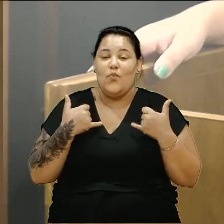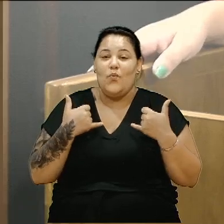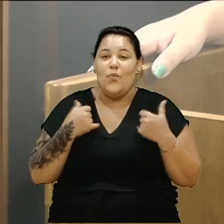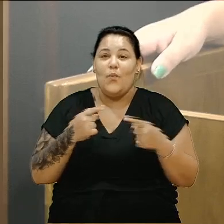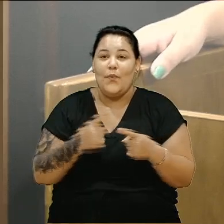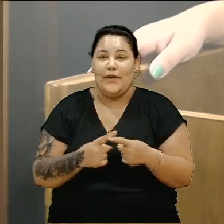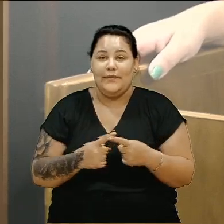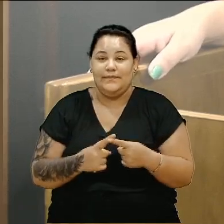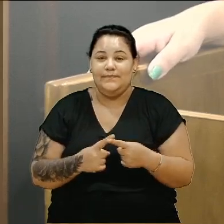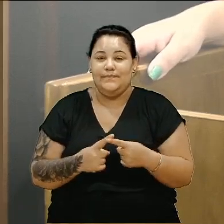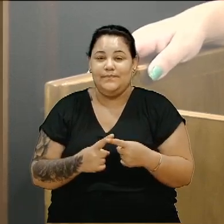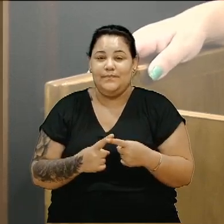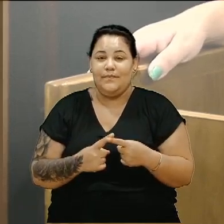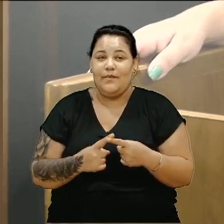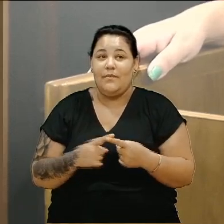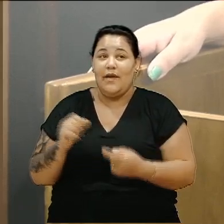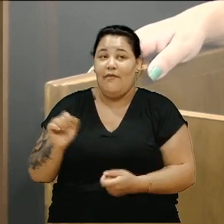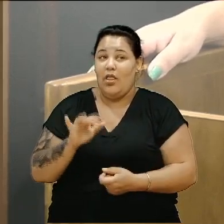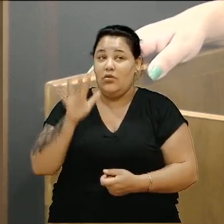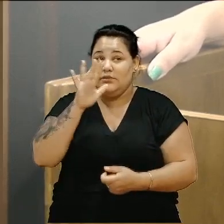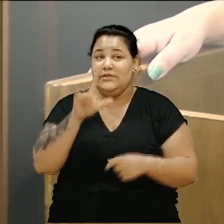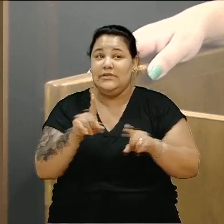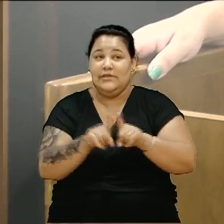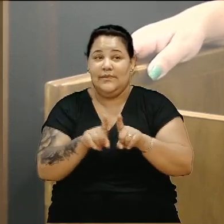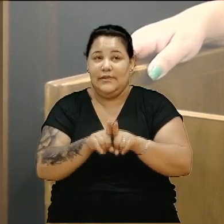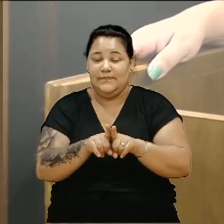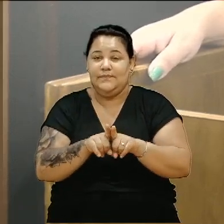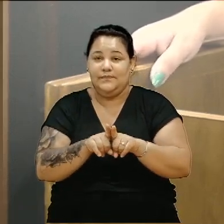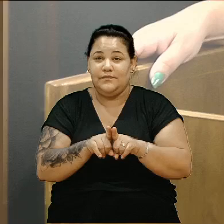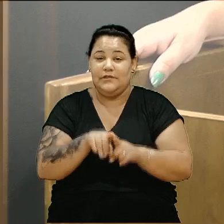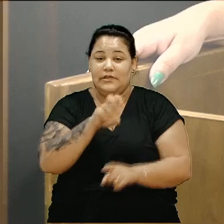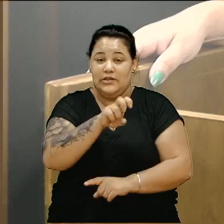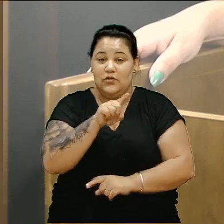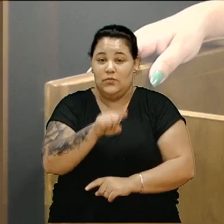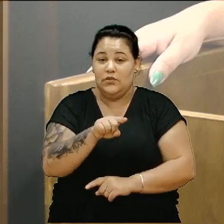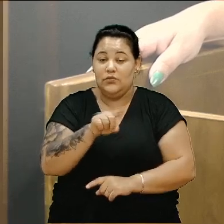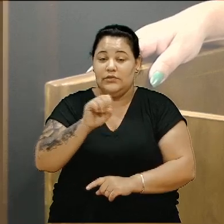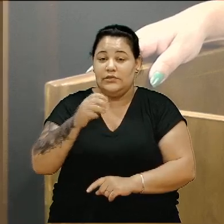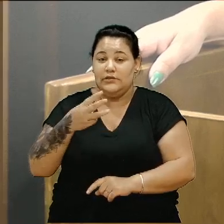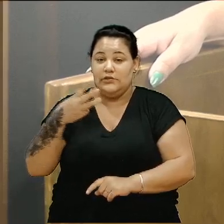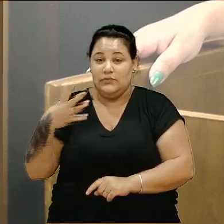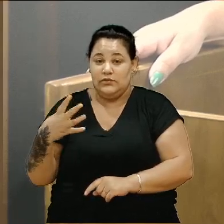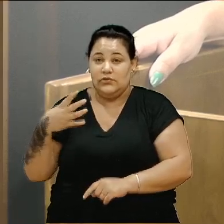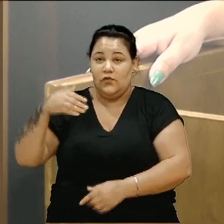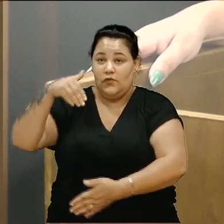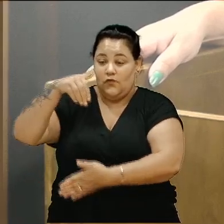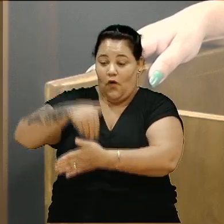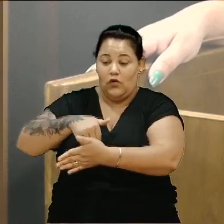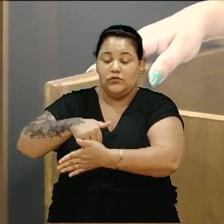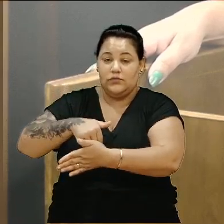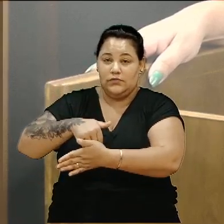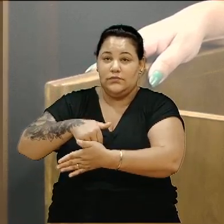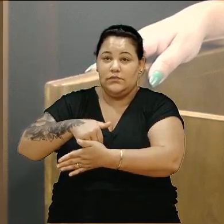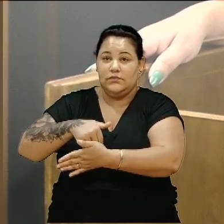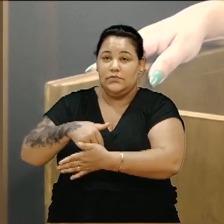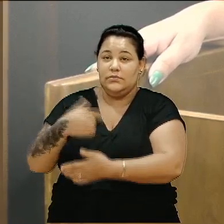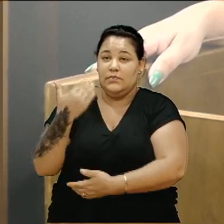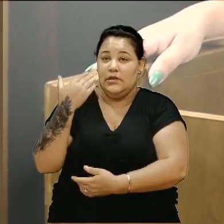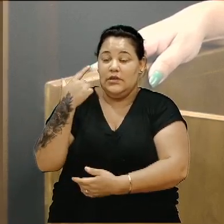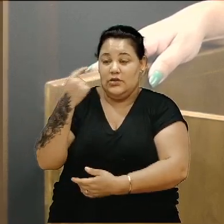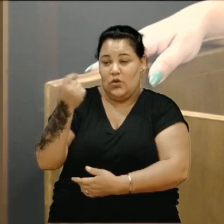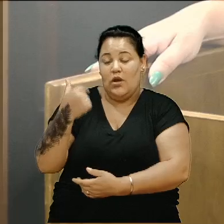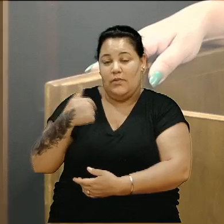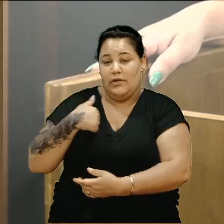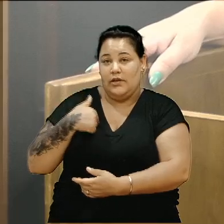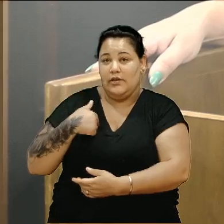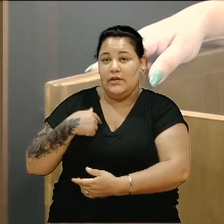para valorizar esses 5.034 votos que nos trouxe a Câmara de Vereadores, com a terceira